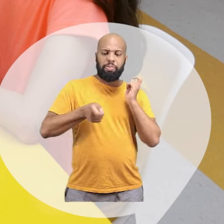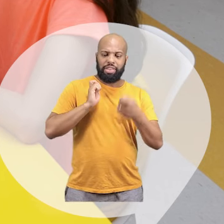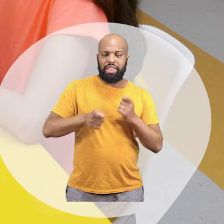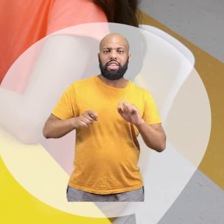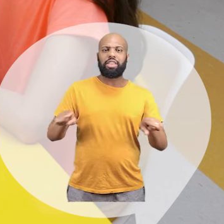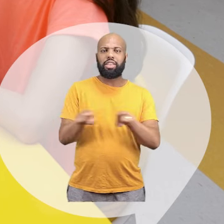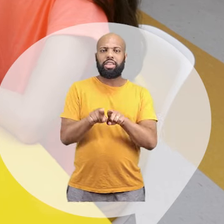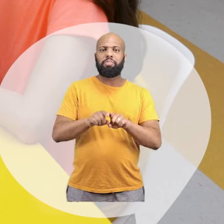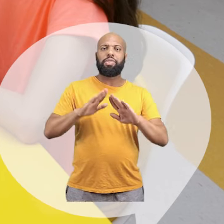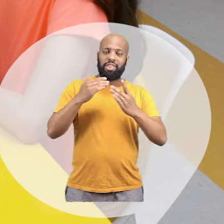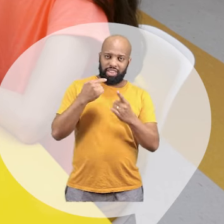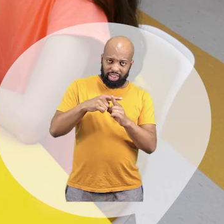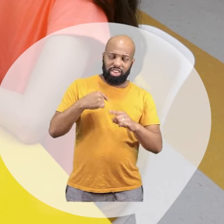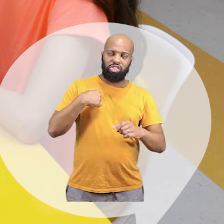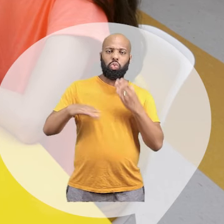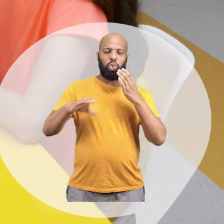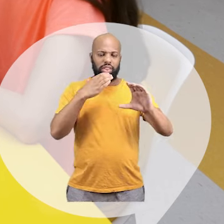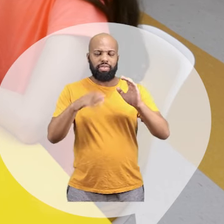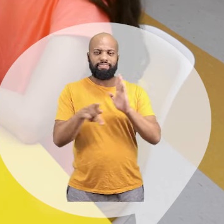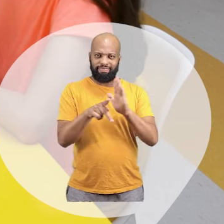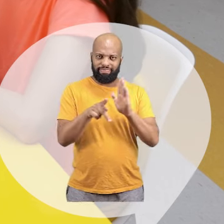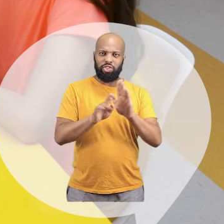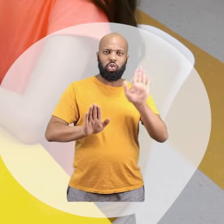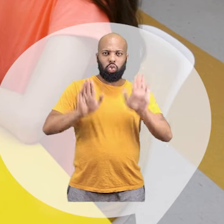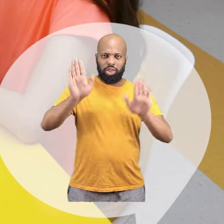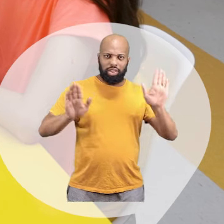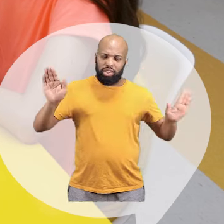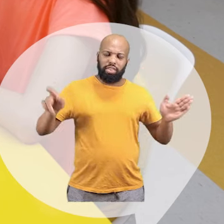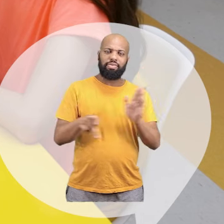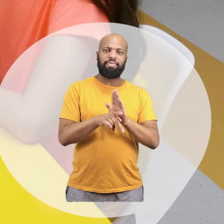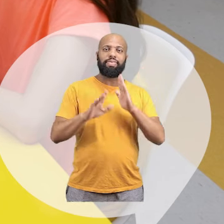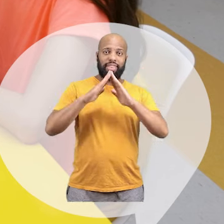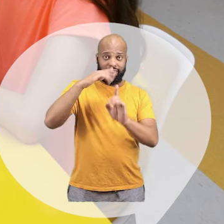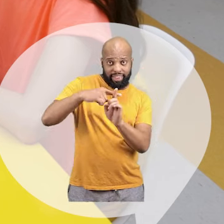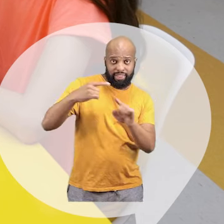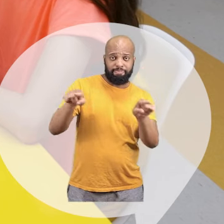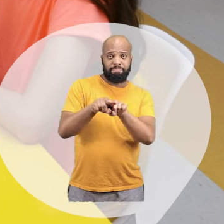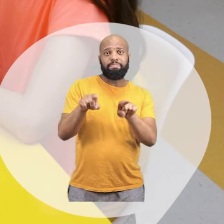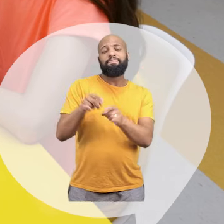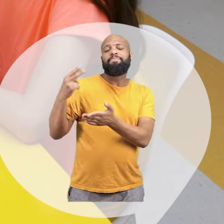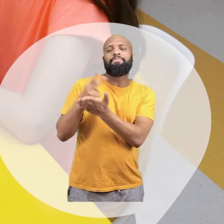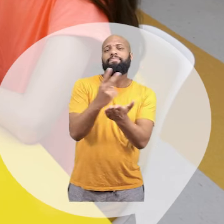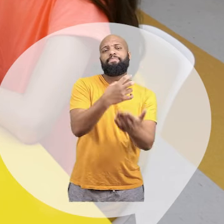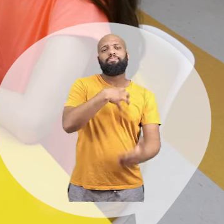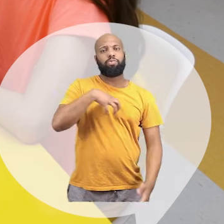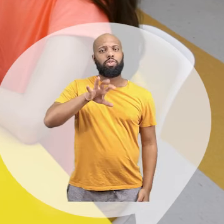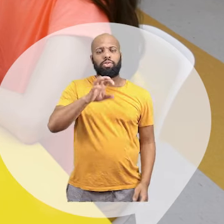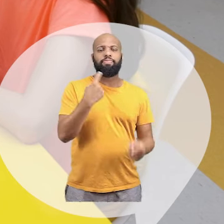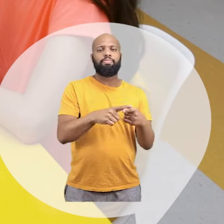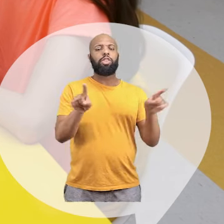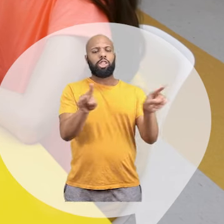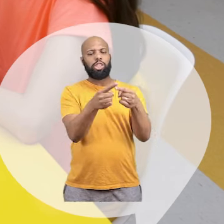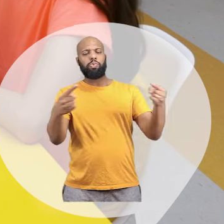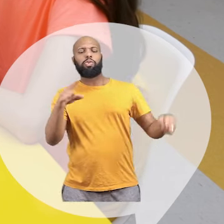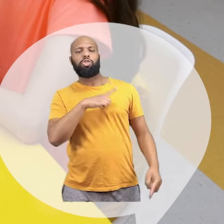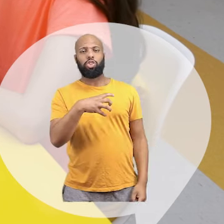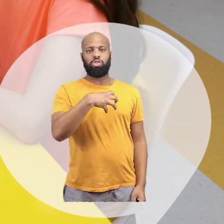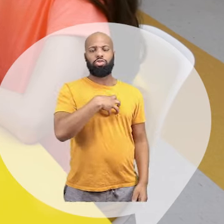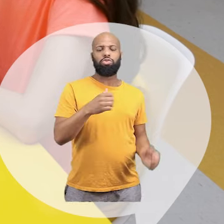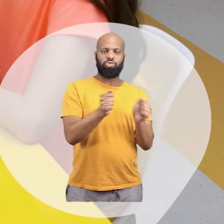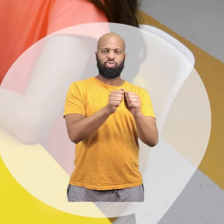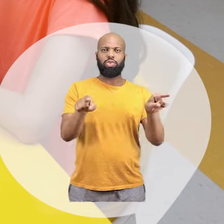bateria também tocava bateria na igreja cantando coral da igreja também então foi sempre nessa sempre a música